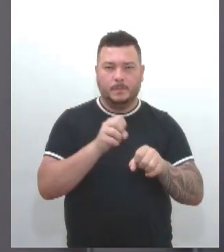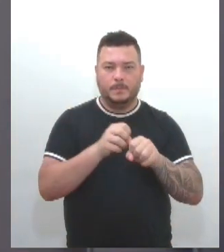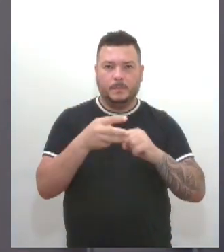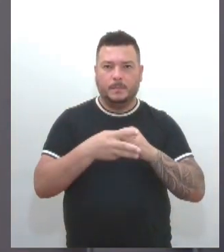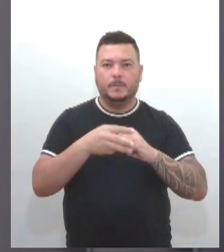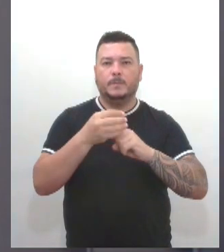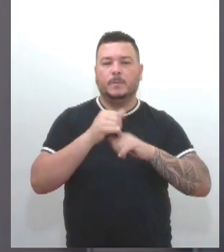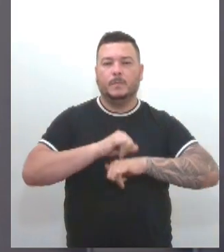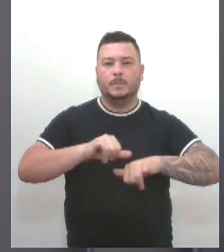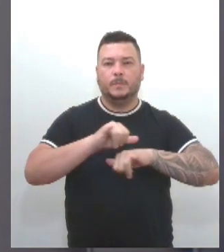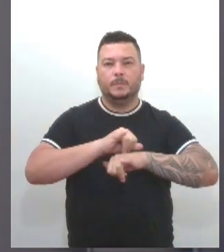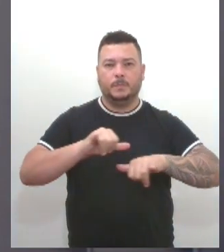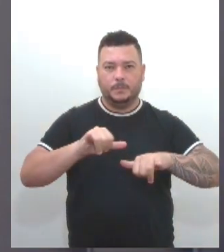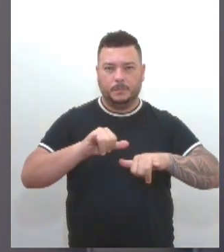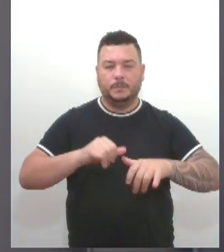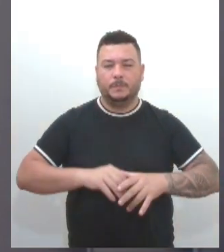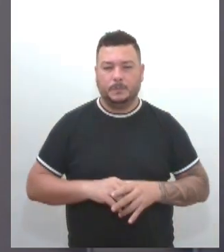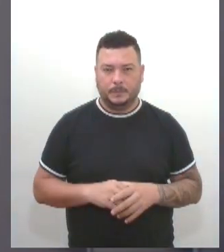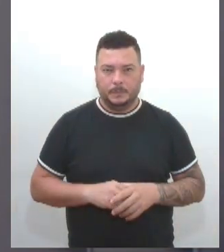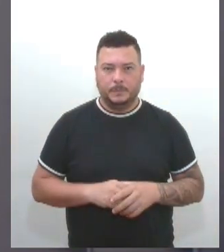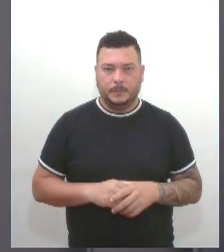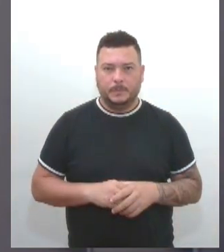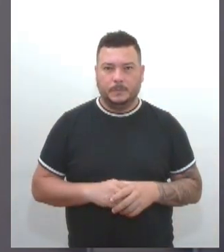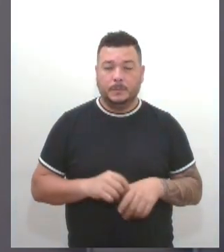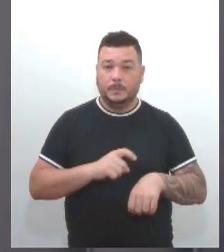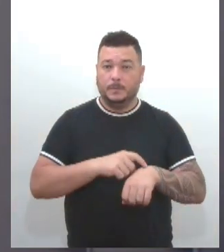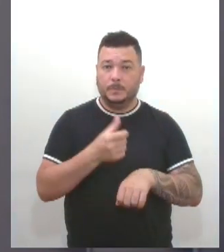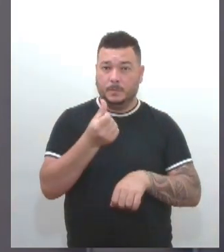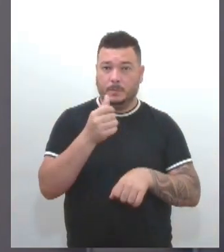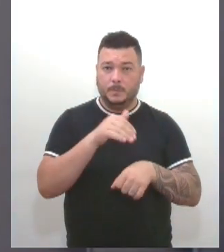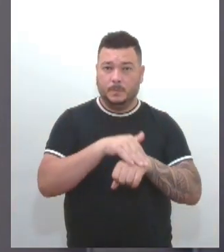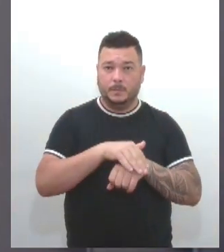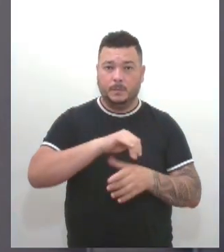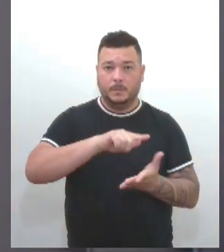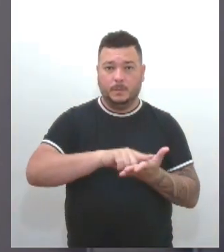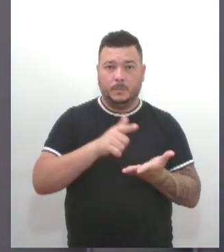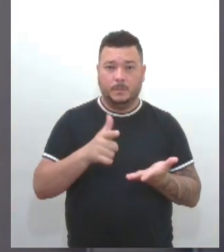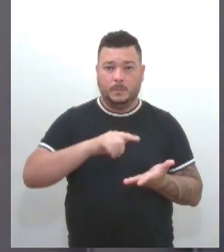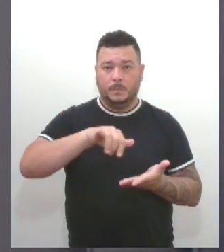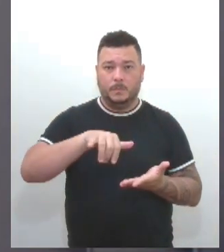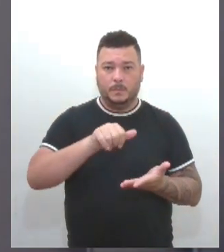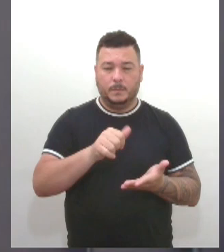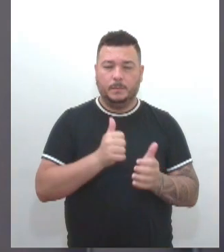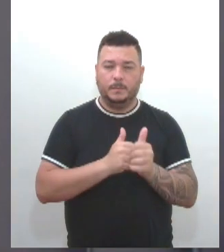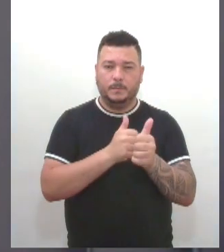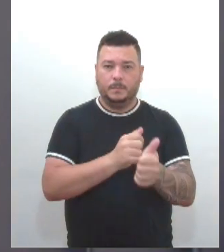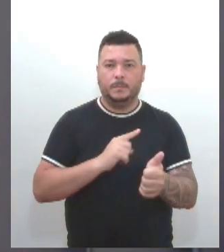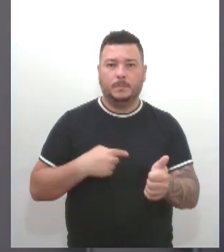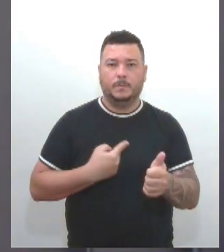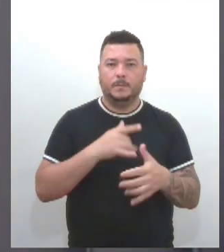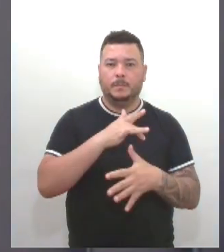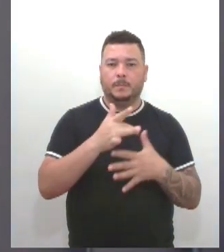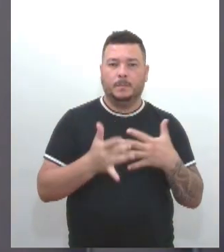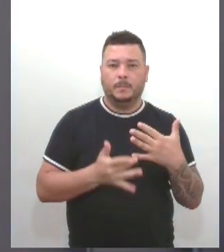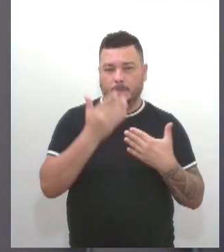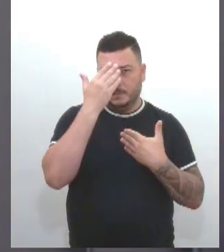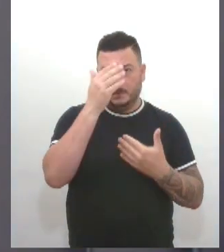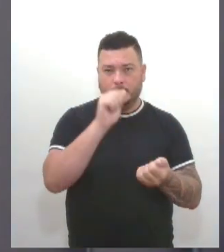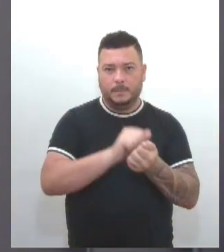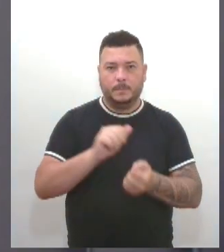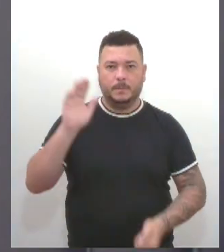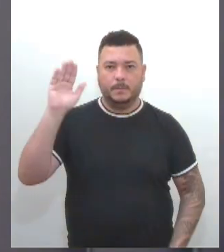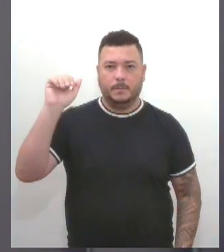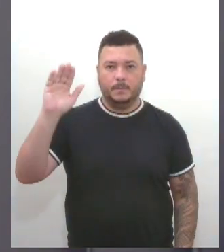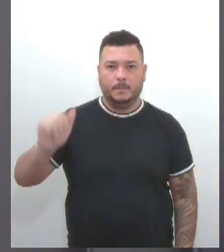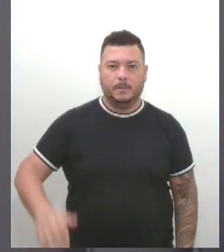Agência de Notícias Alesi e às 18h no Jornal da Alesi. Siga também as nossas redes sociais. Muito obrigada pela companhia e